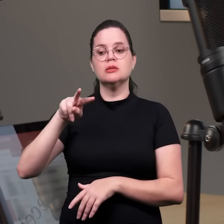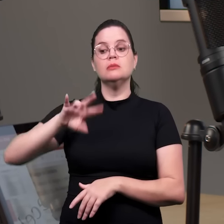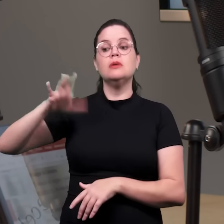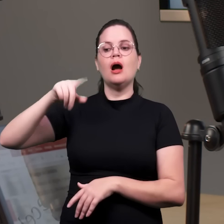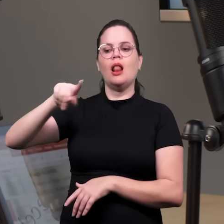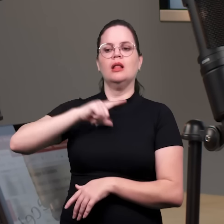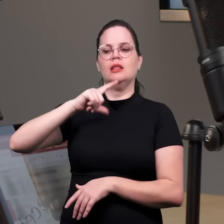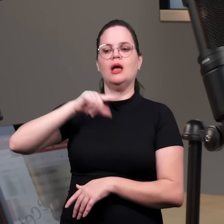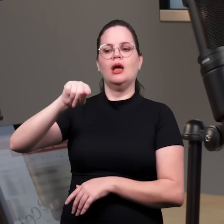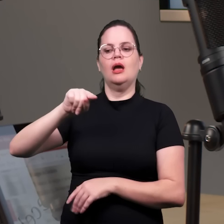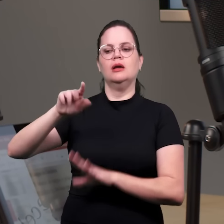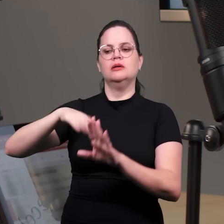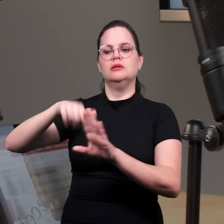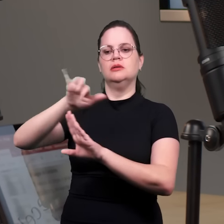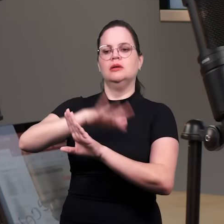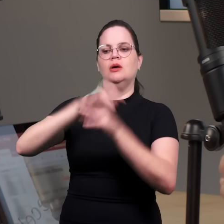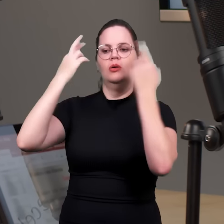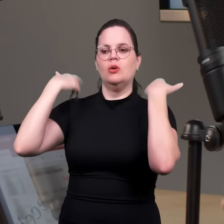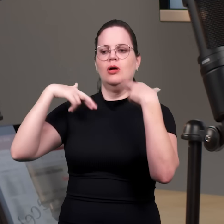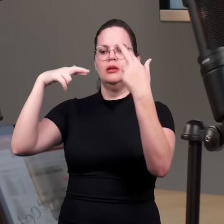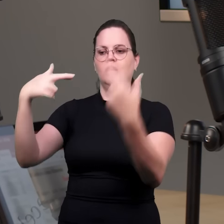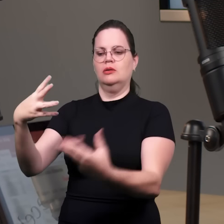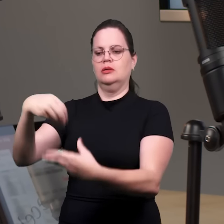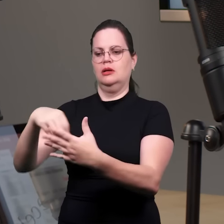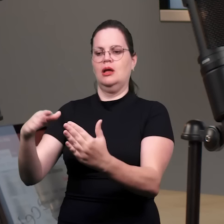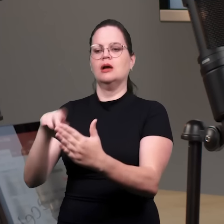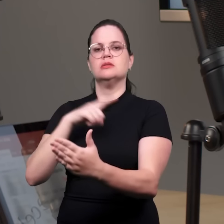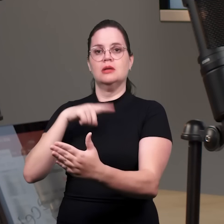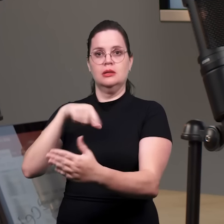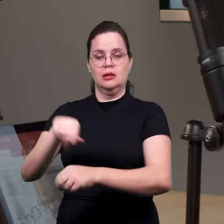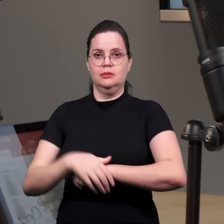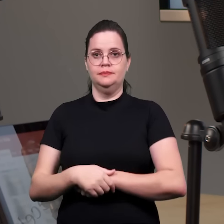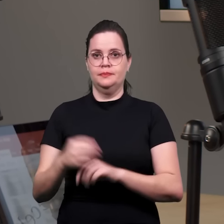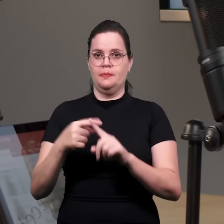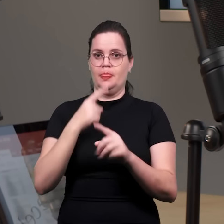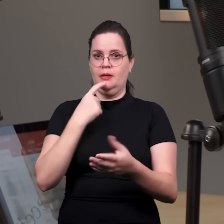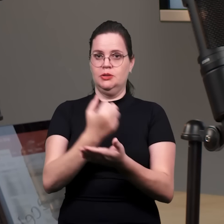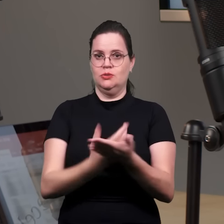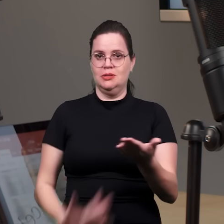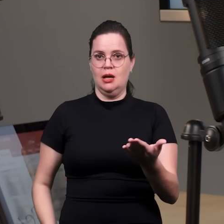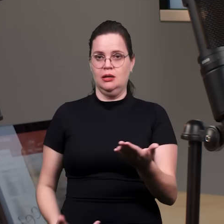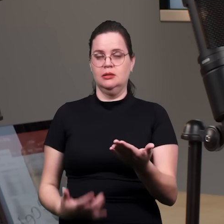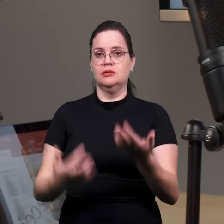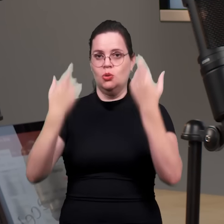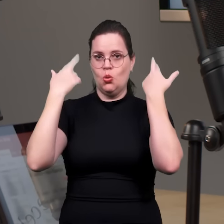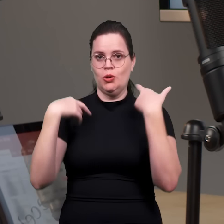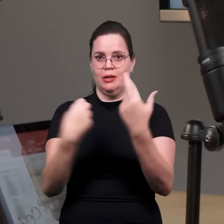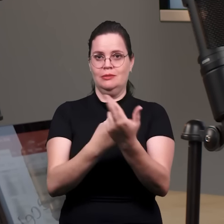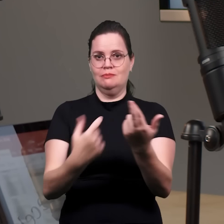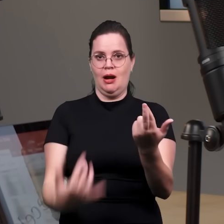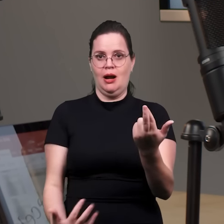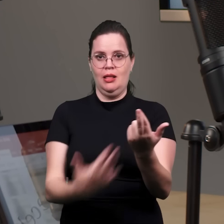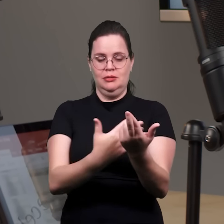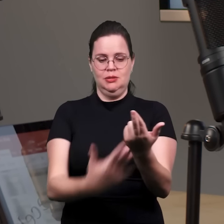de que o cordeiro estava presente. Mas o sangue nas vergas e umbrais da porta, ele era um sinal para